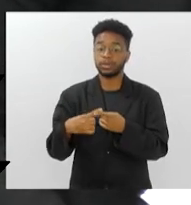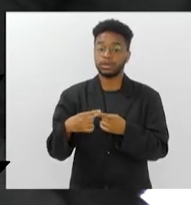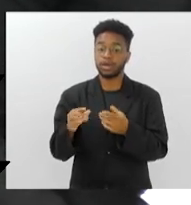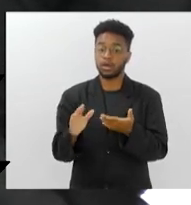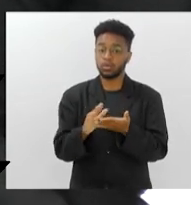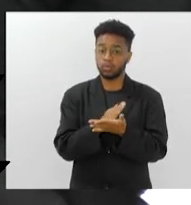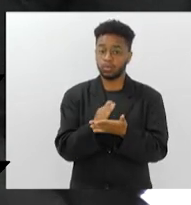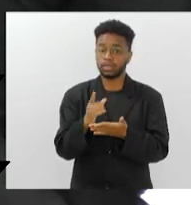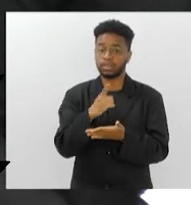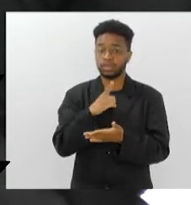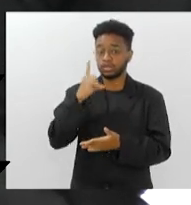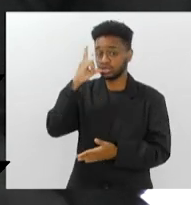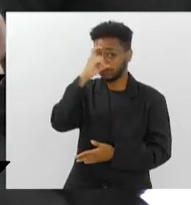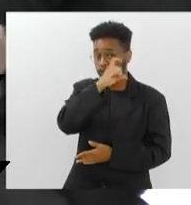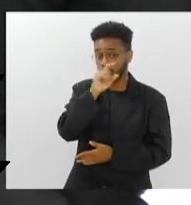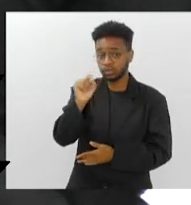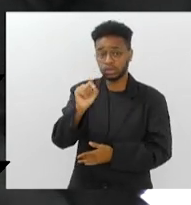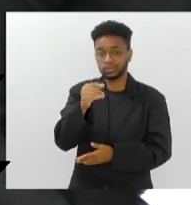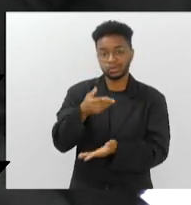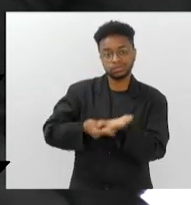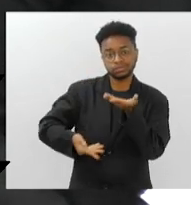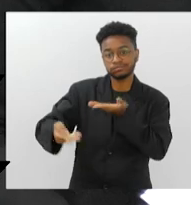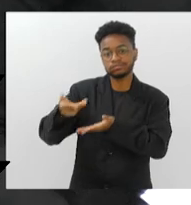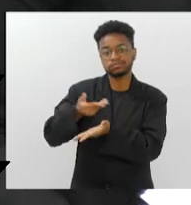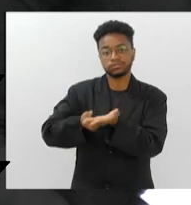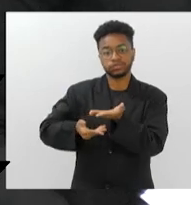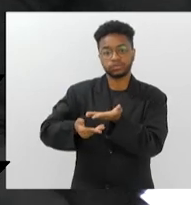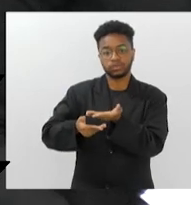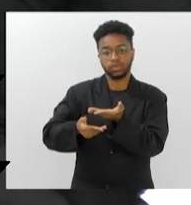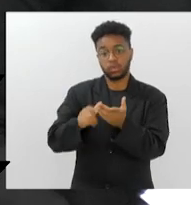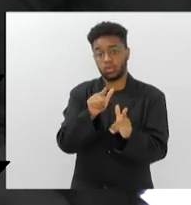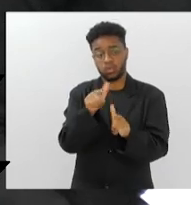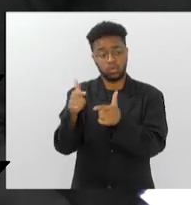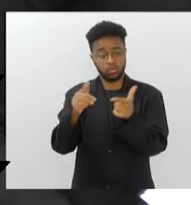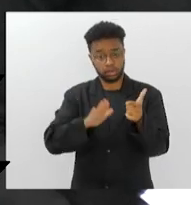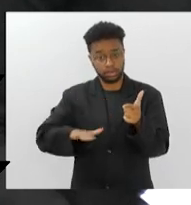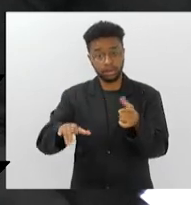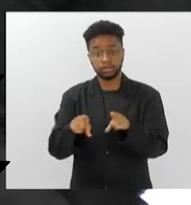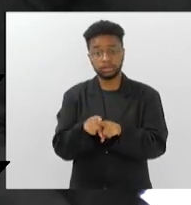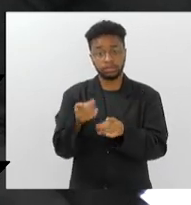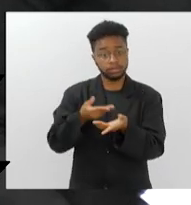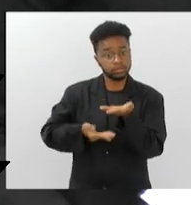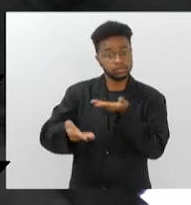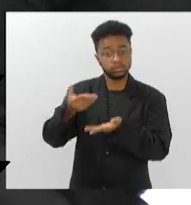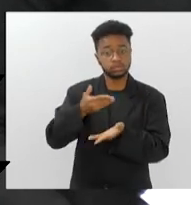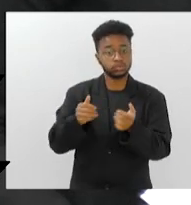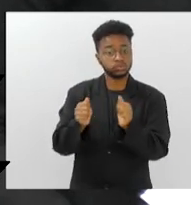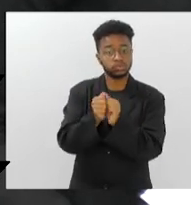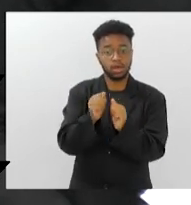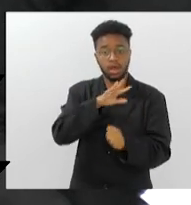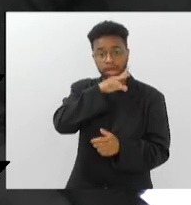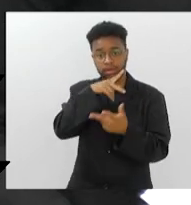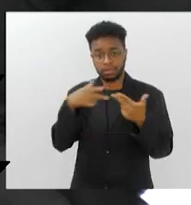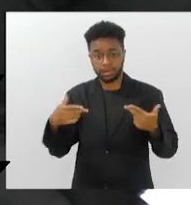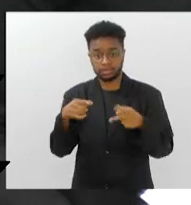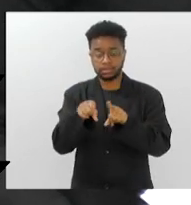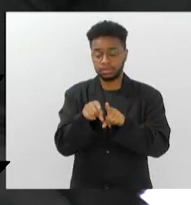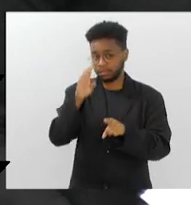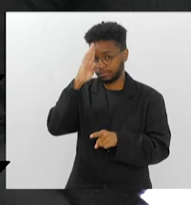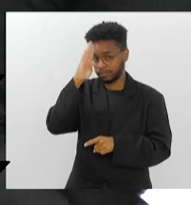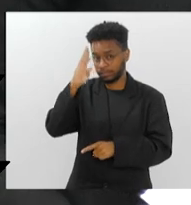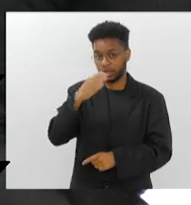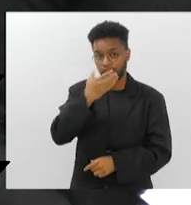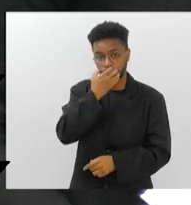Tem dificuldades de de de interrelação com outras crianças e com os animais especialmente os os cachorros